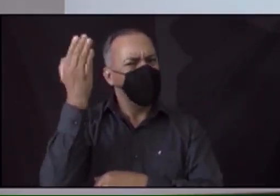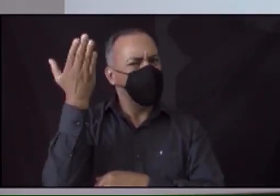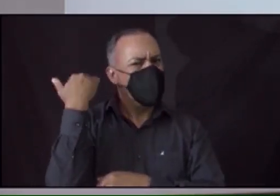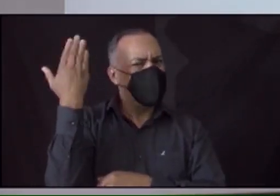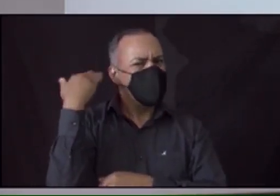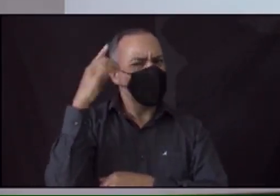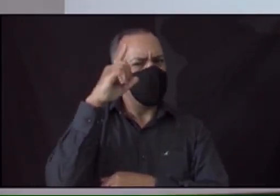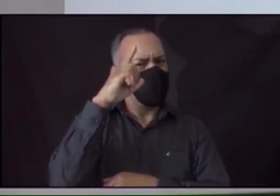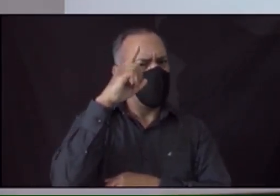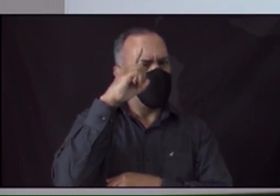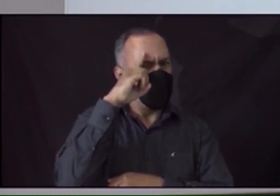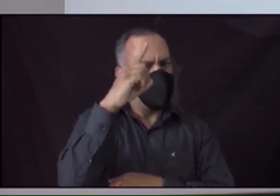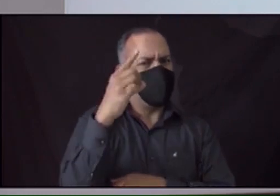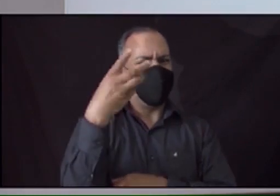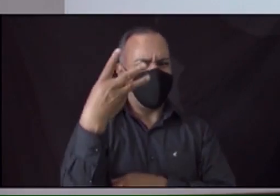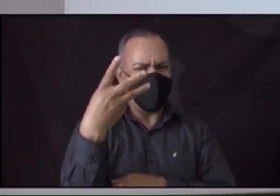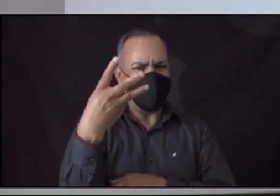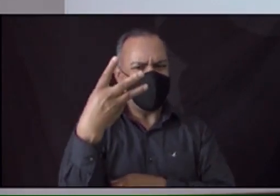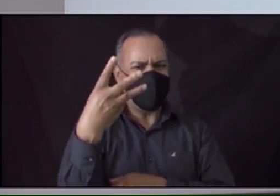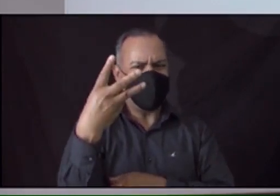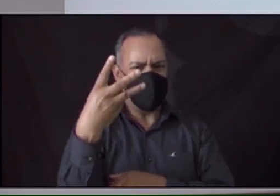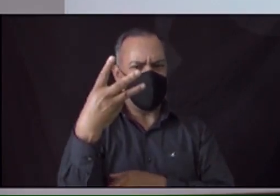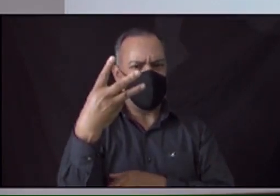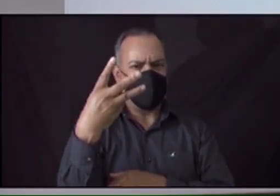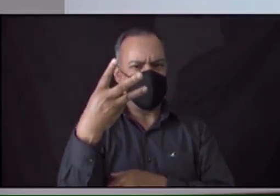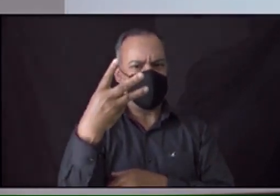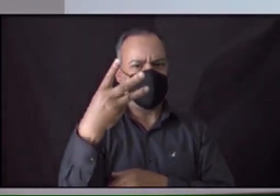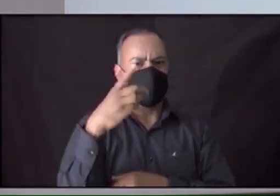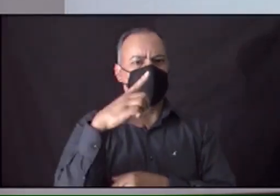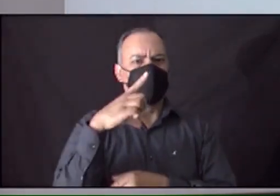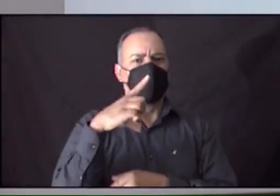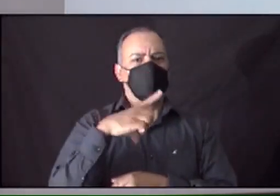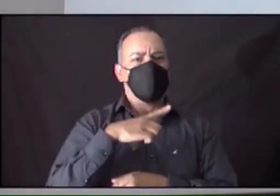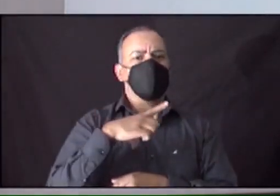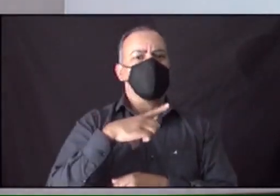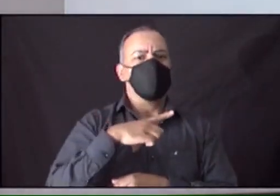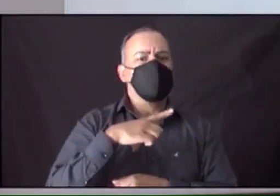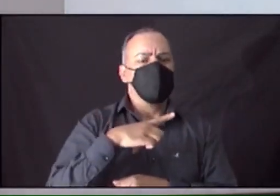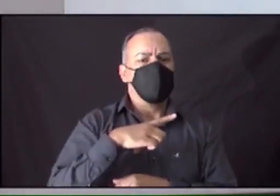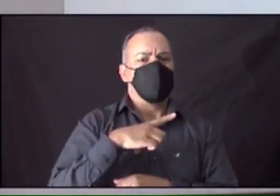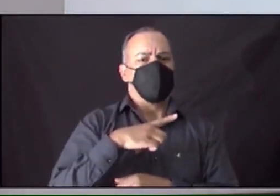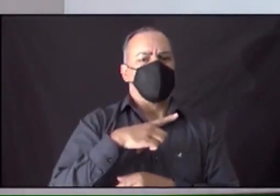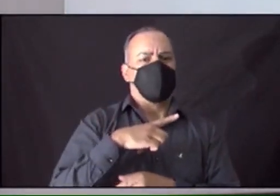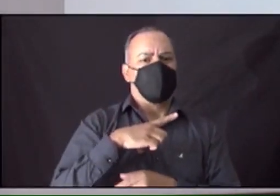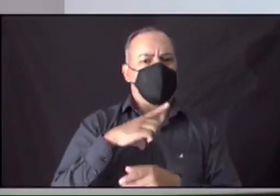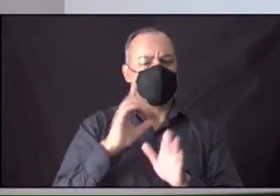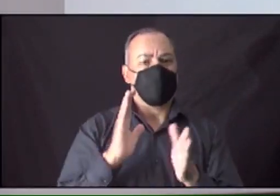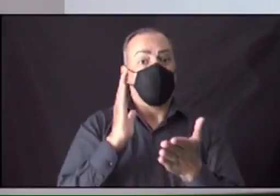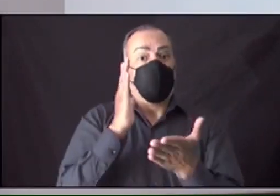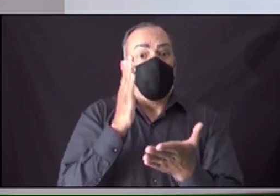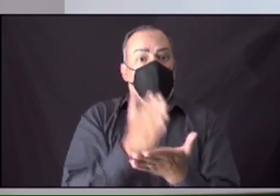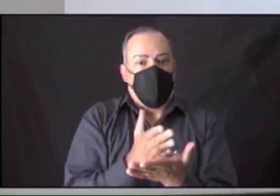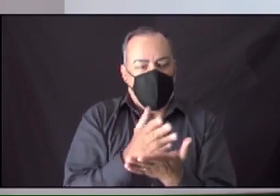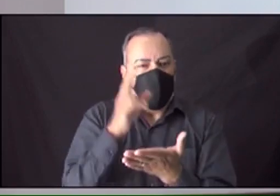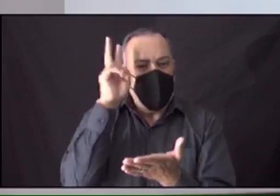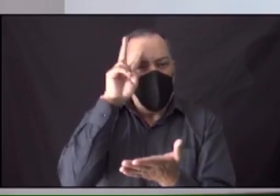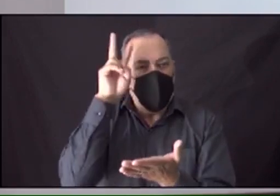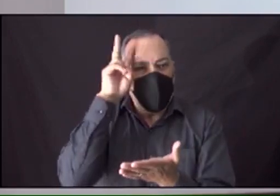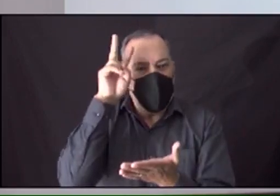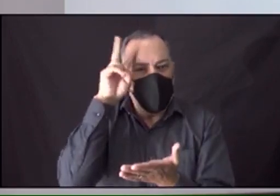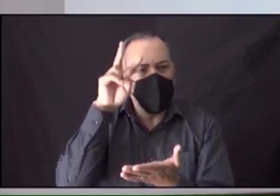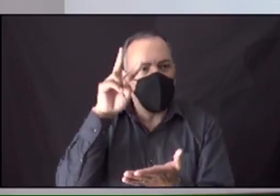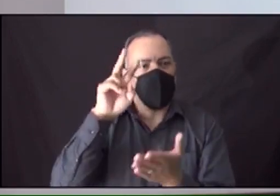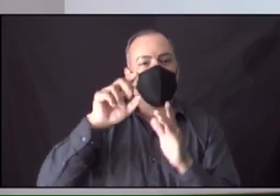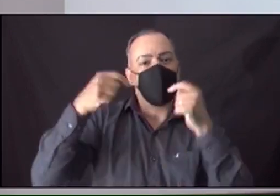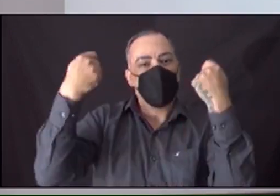parou, que é onde a gente mudou a UPA e o Novo Horizonte. Né, que a gente foi uma parada estratégica, que a gente